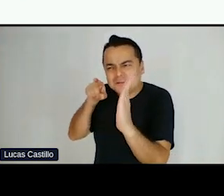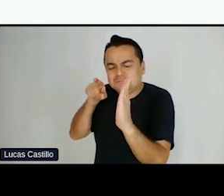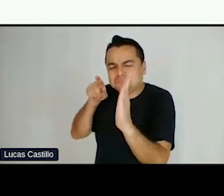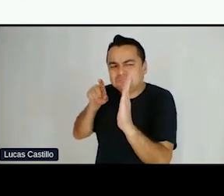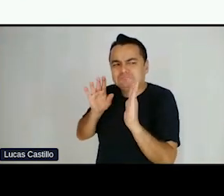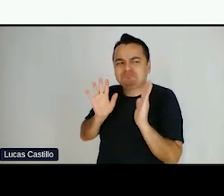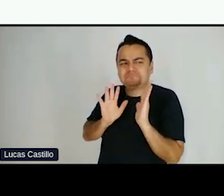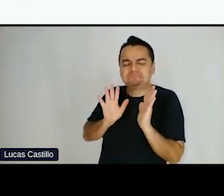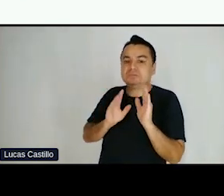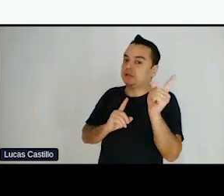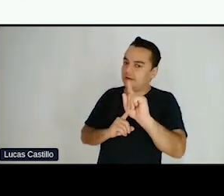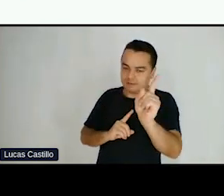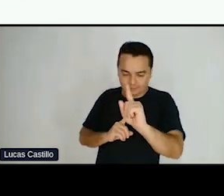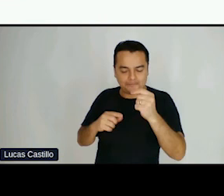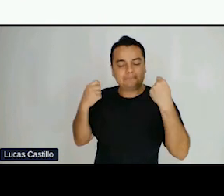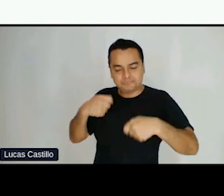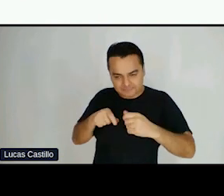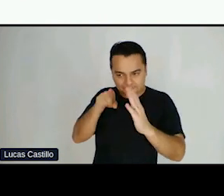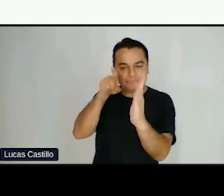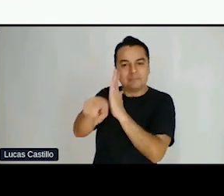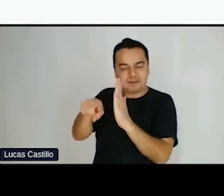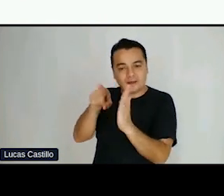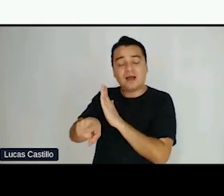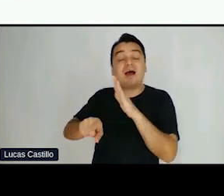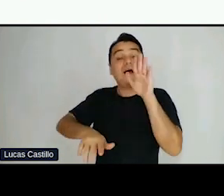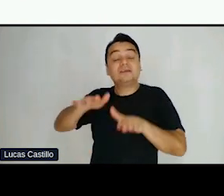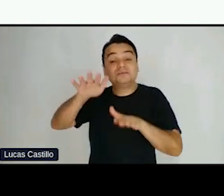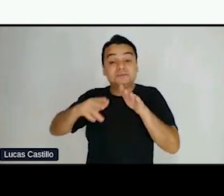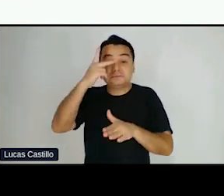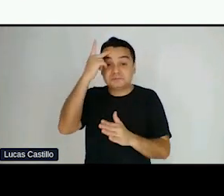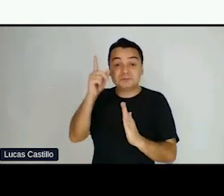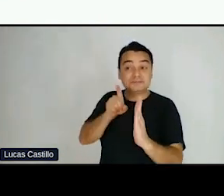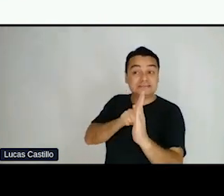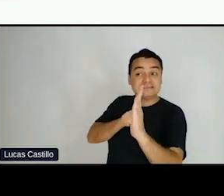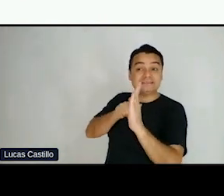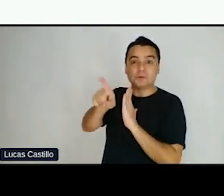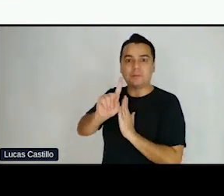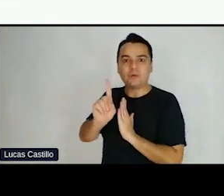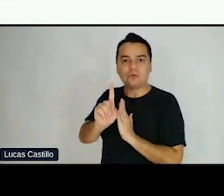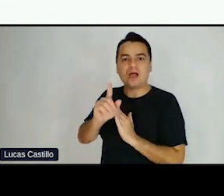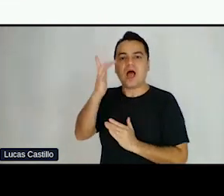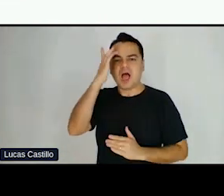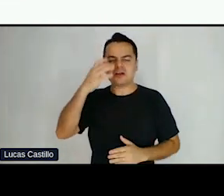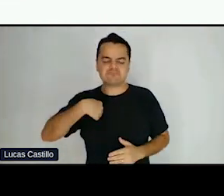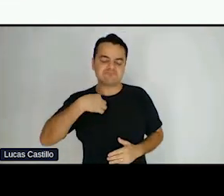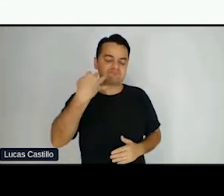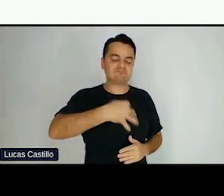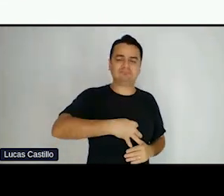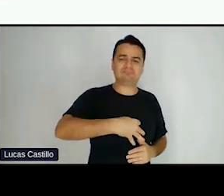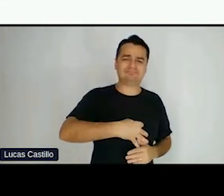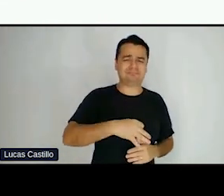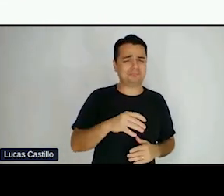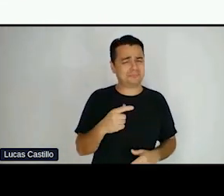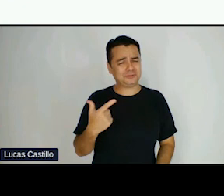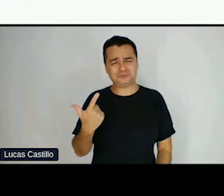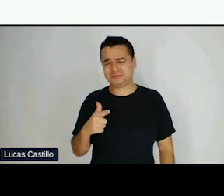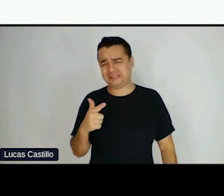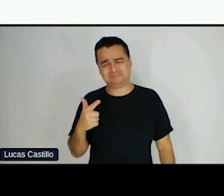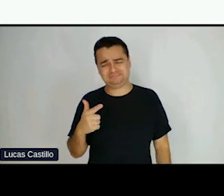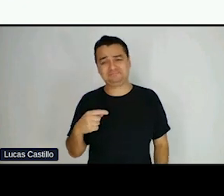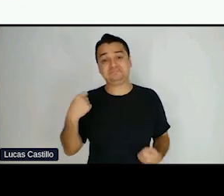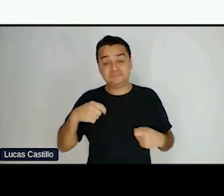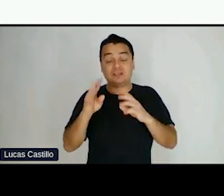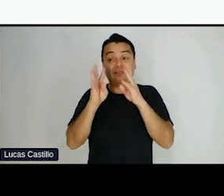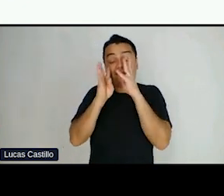é o principal também, é um recado, porque às vezes a pessoa não pergunta, acha que está fazendo certo e não está fazendo certo. Então, vamos ouvir,